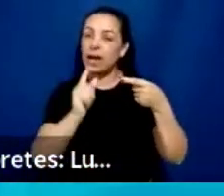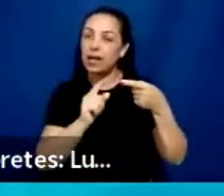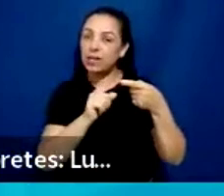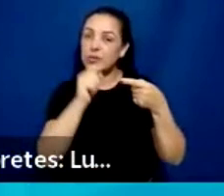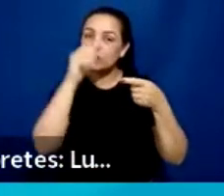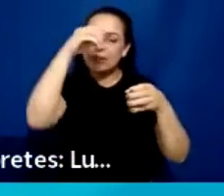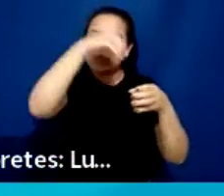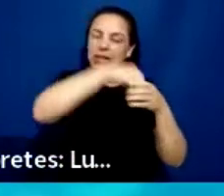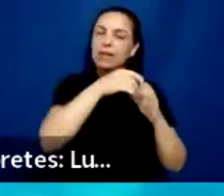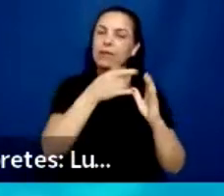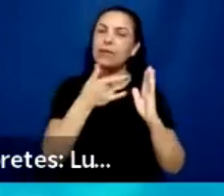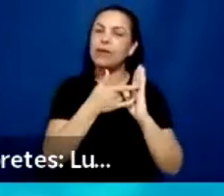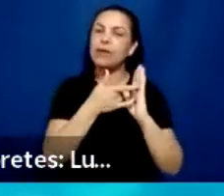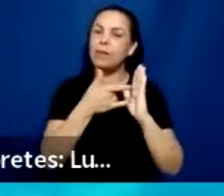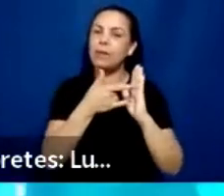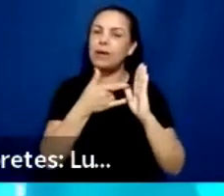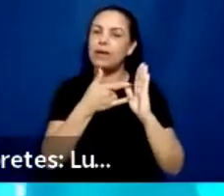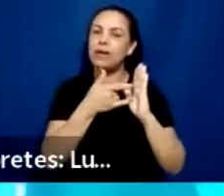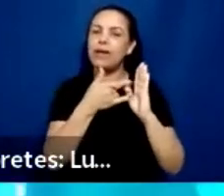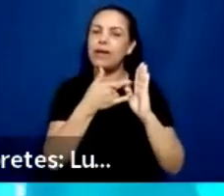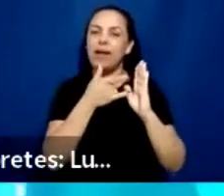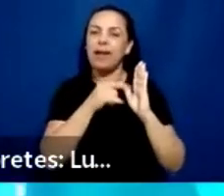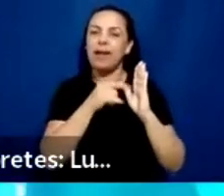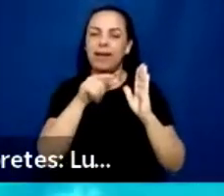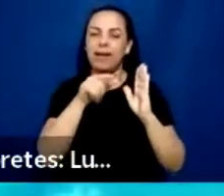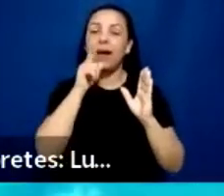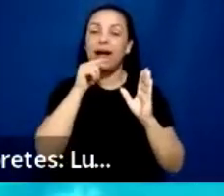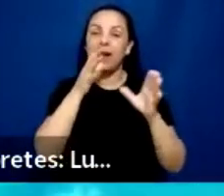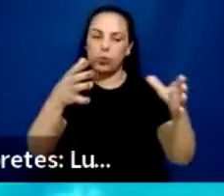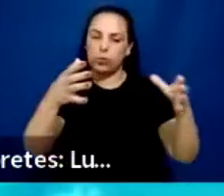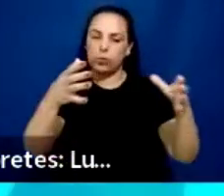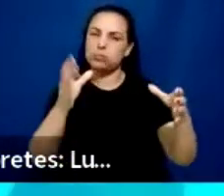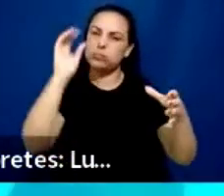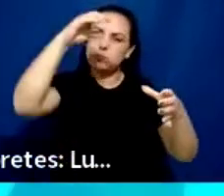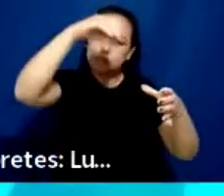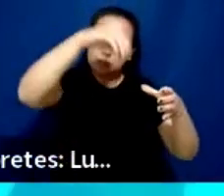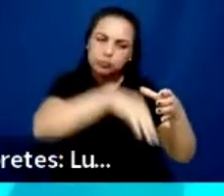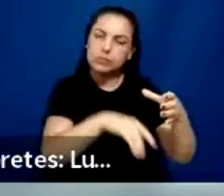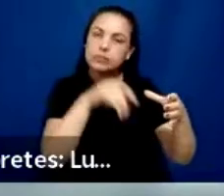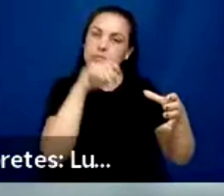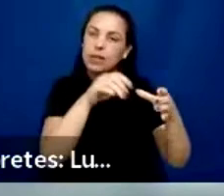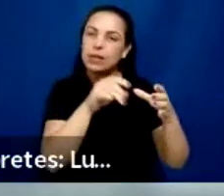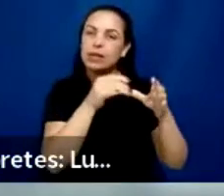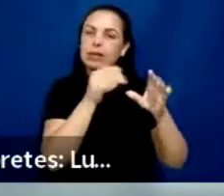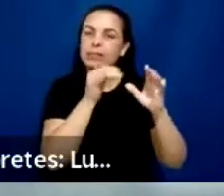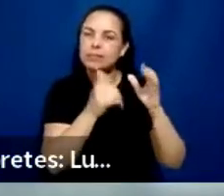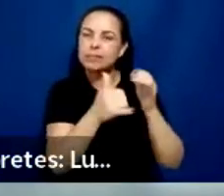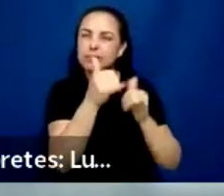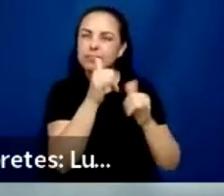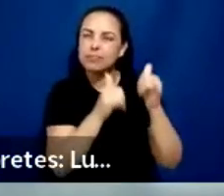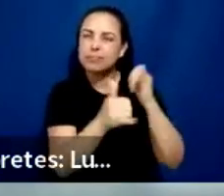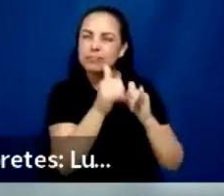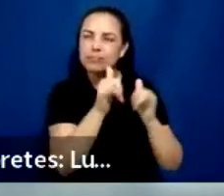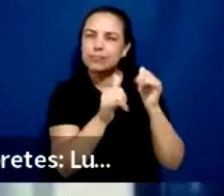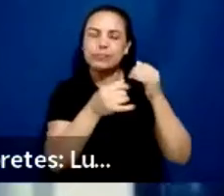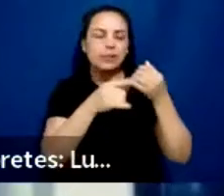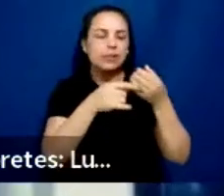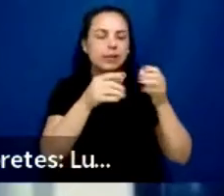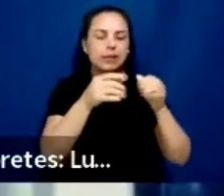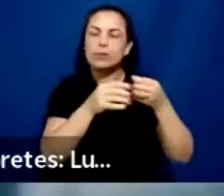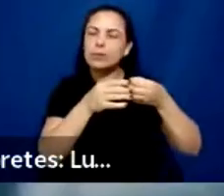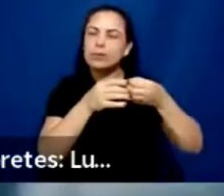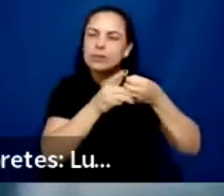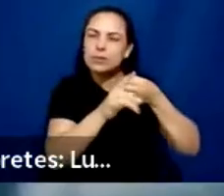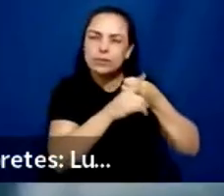modifica a estrutura molecular da água através de uma reação química chamada hidrólise. É simples. Sabe o que isso significa?